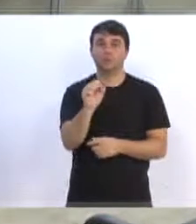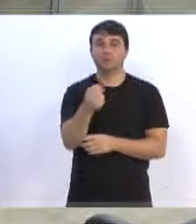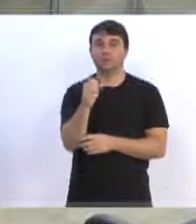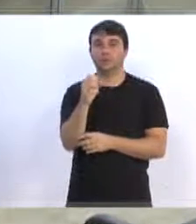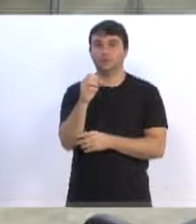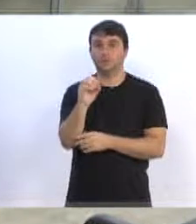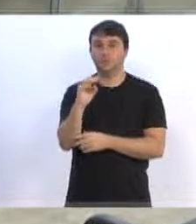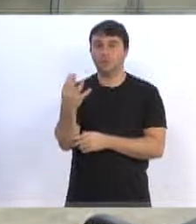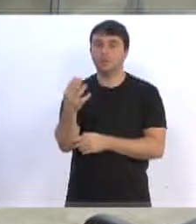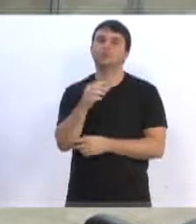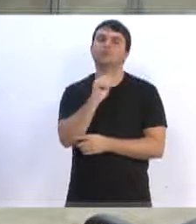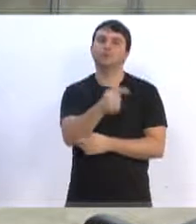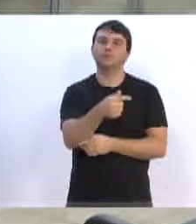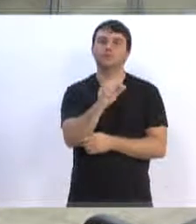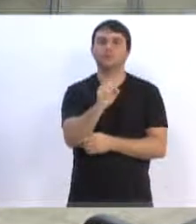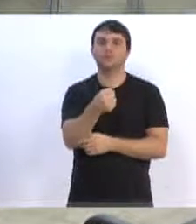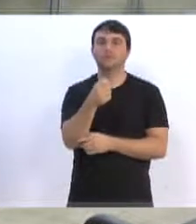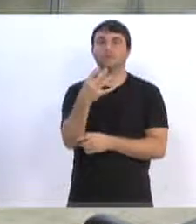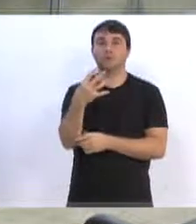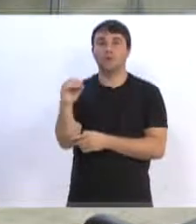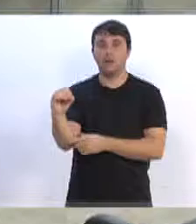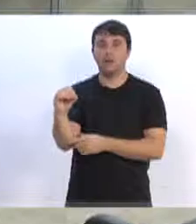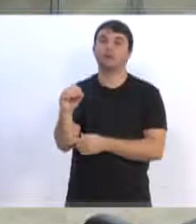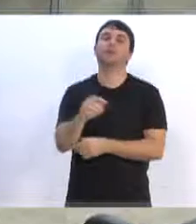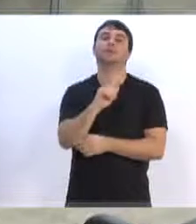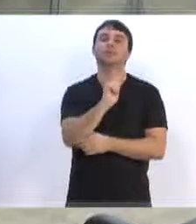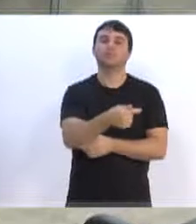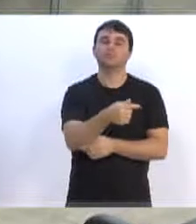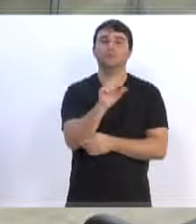7.804, 7.840 e